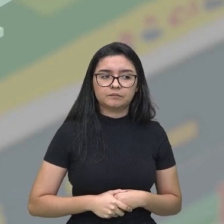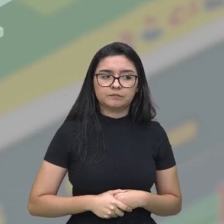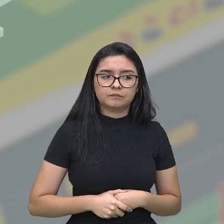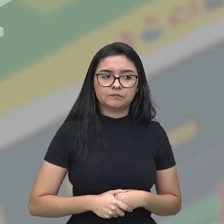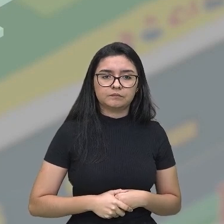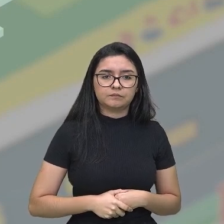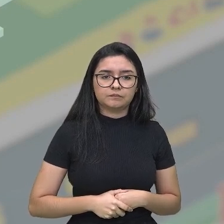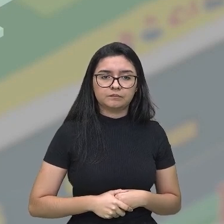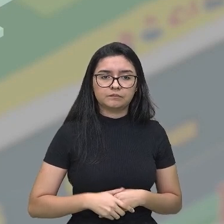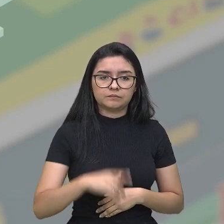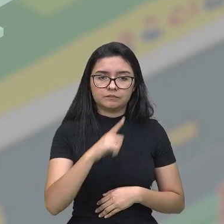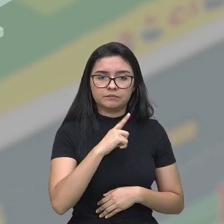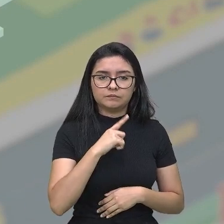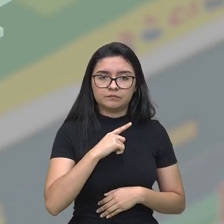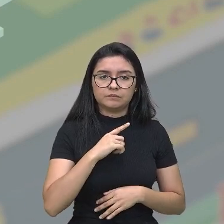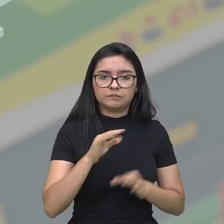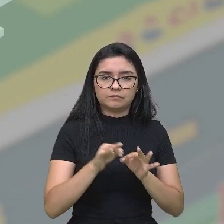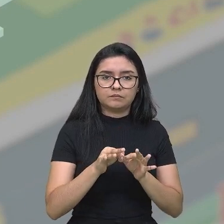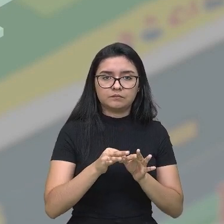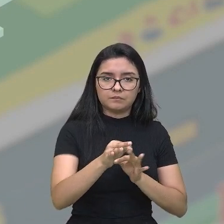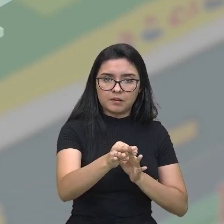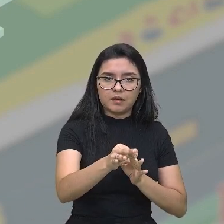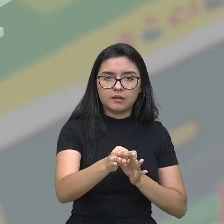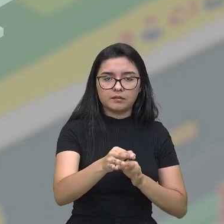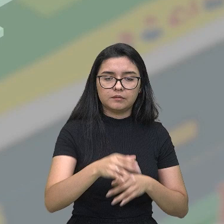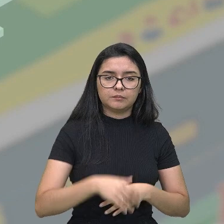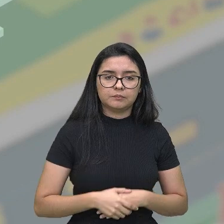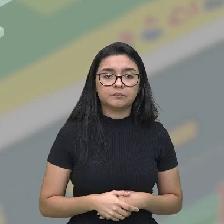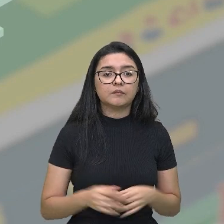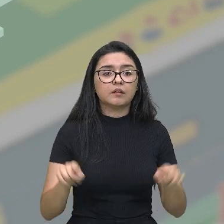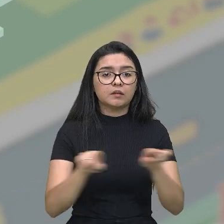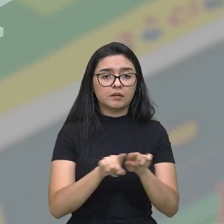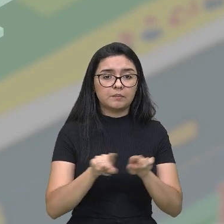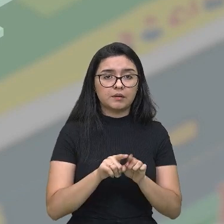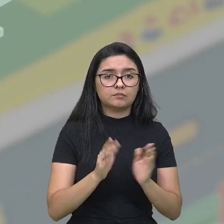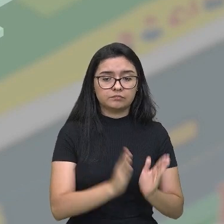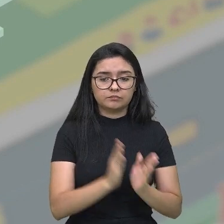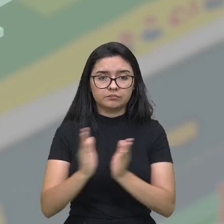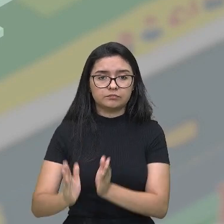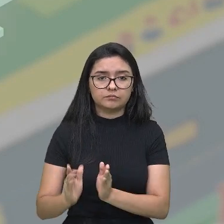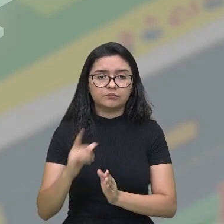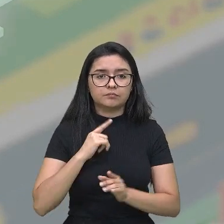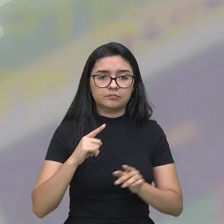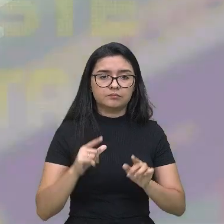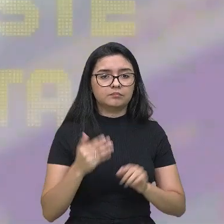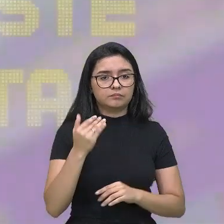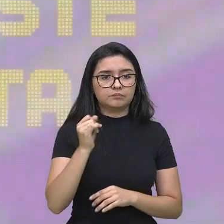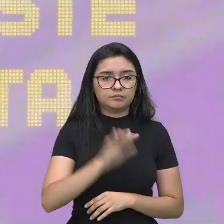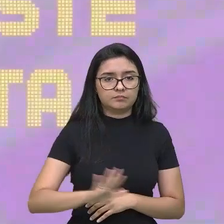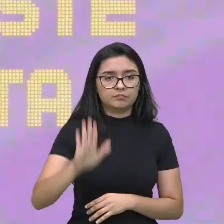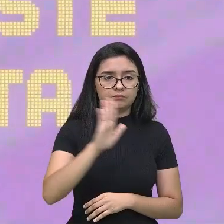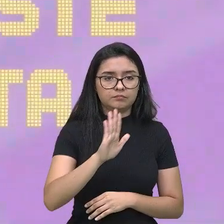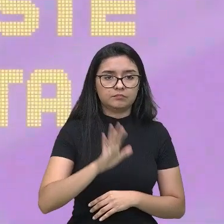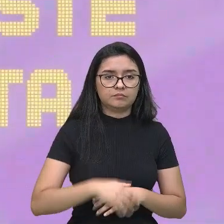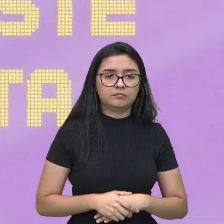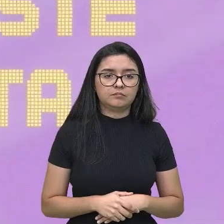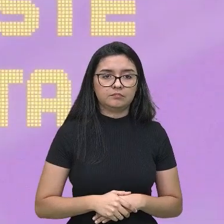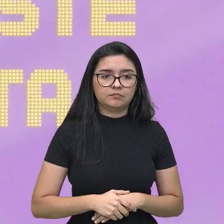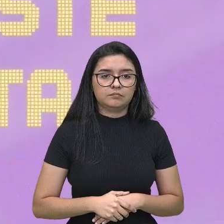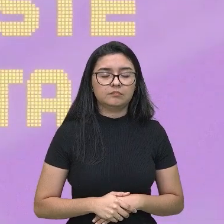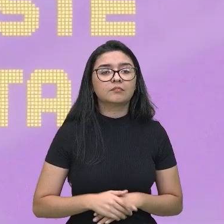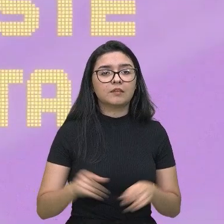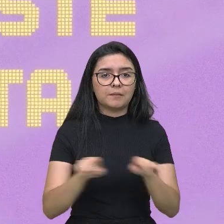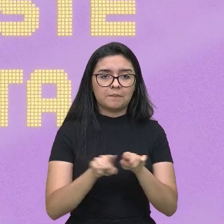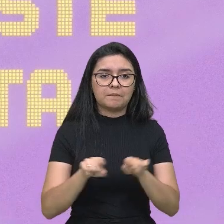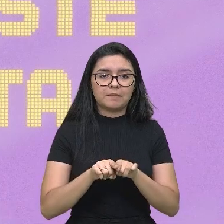de um segmento de reta, tá bom? Tem também outra marcação que a gente trouxe aqui na nossa cartela. Você tem a marcação aí da área